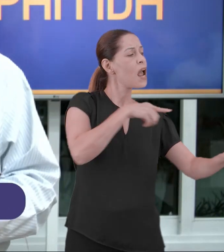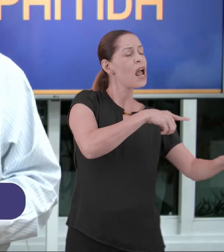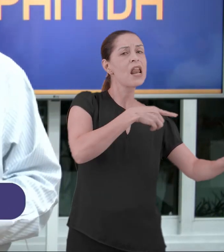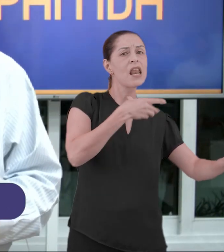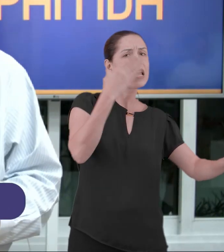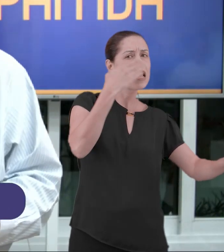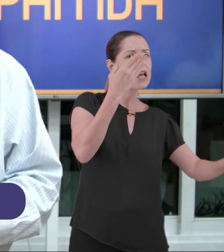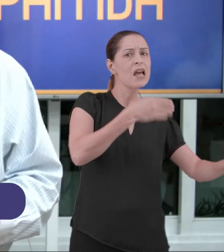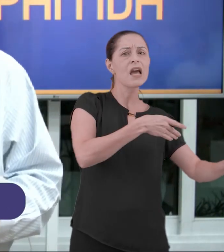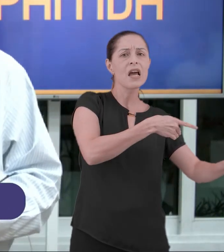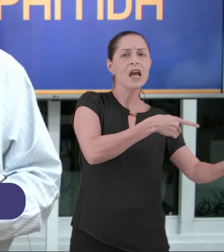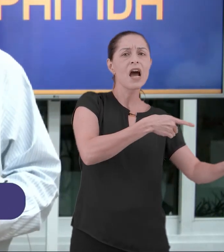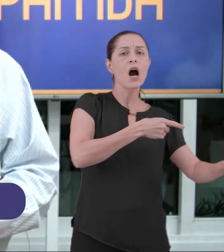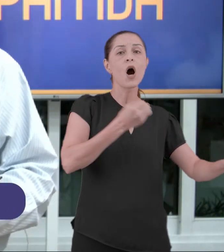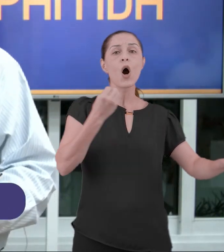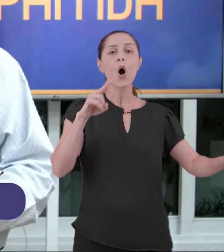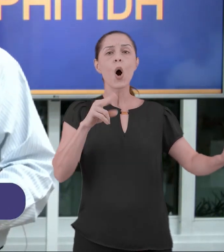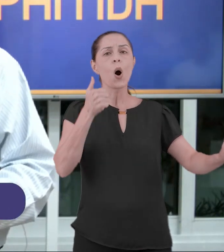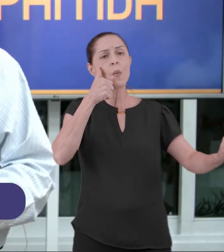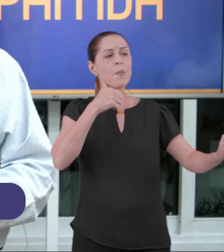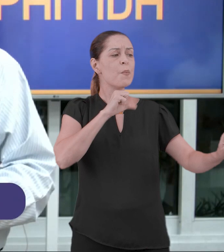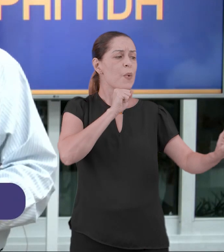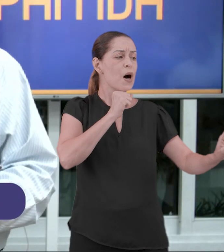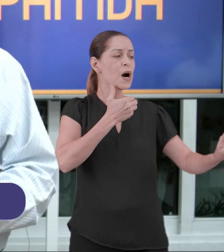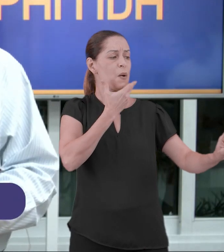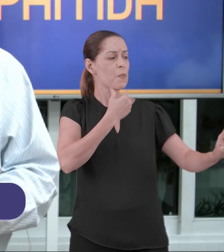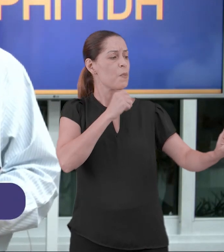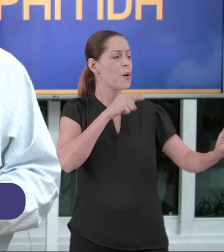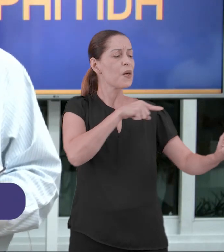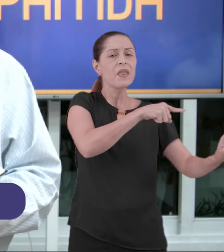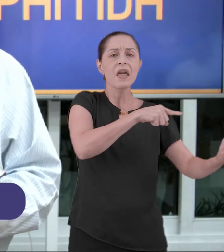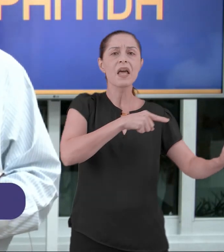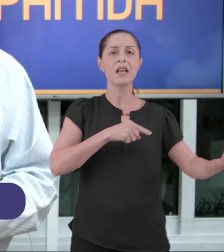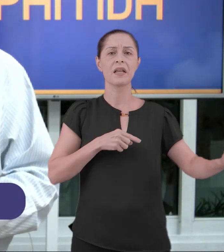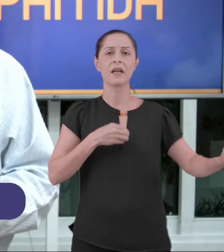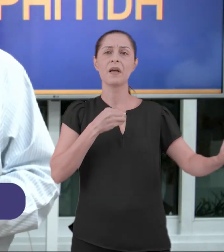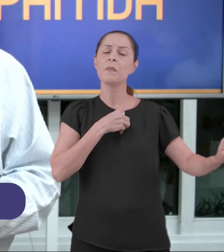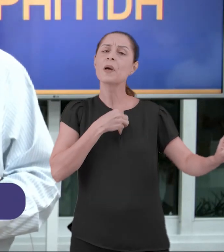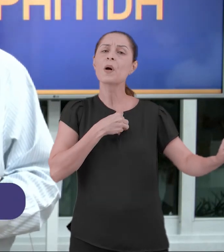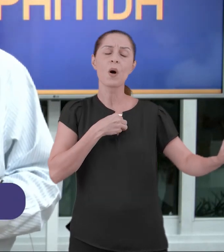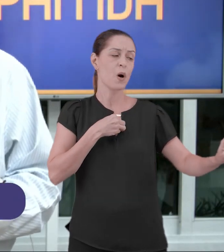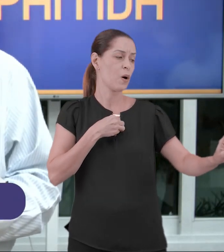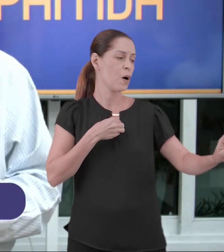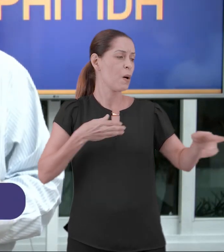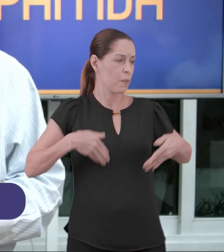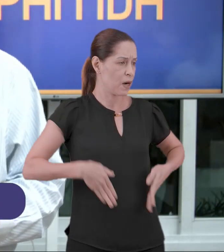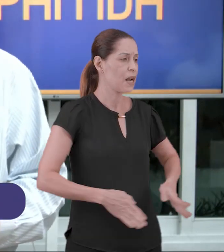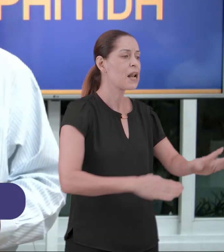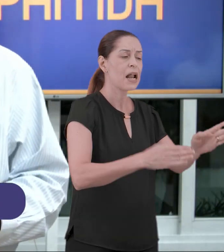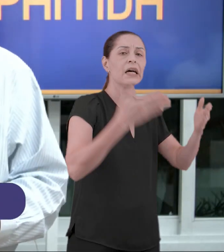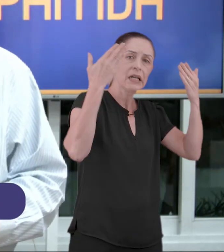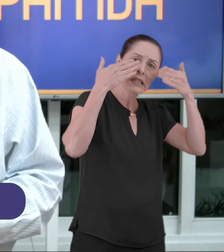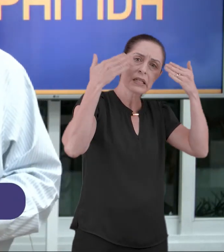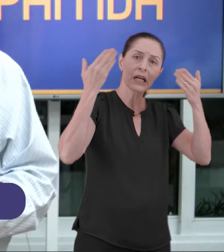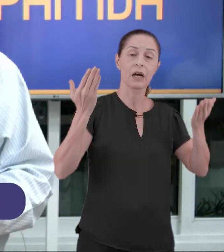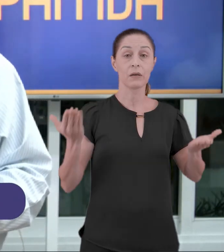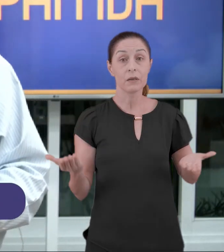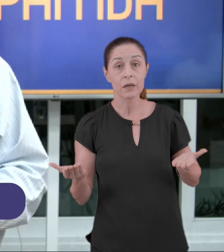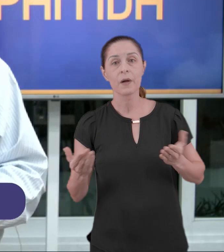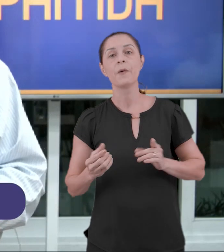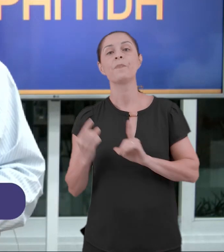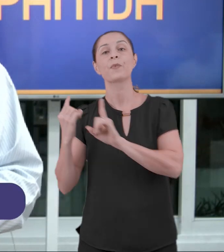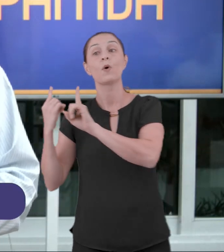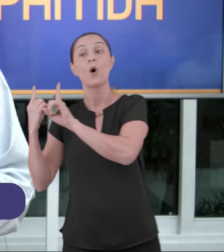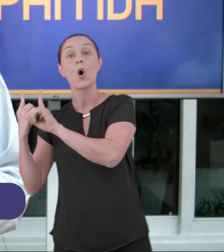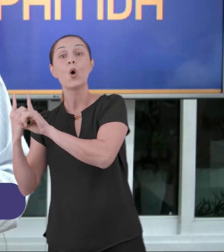nascesse cego? Veja que os discípulos, muitas vezes, eles expressam aqui